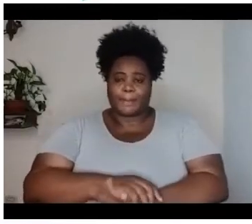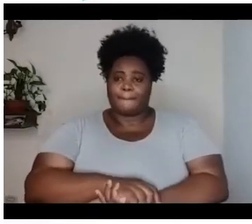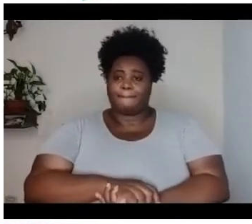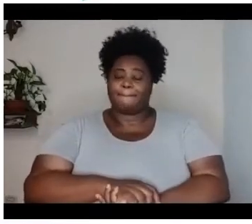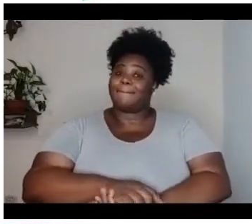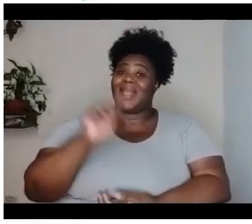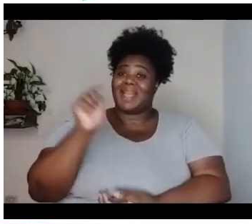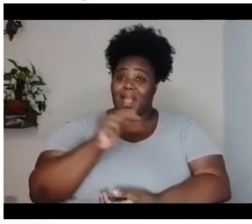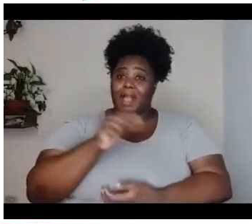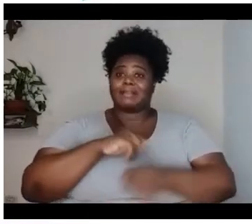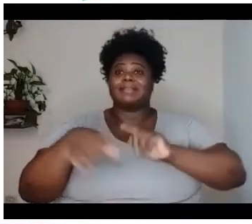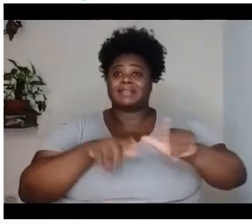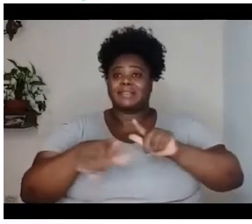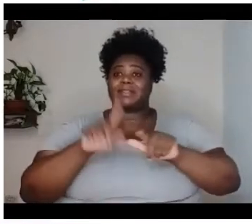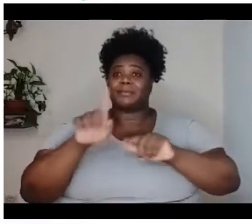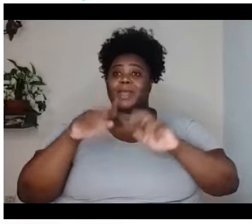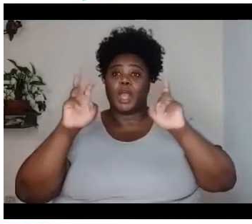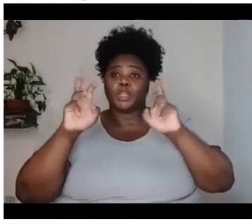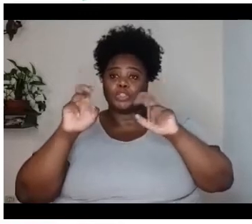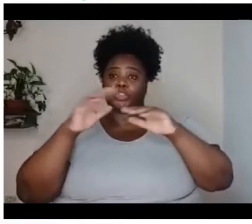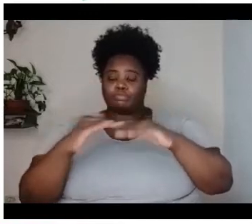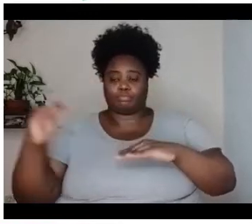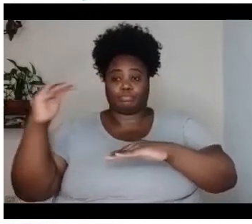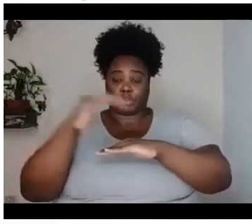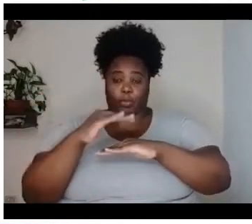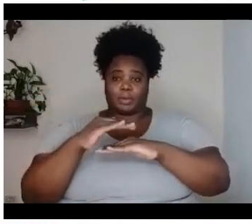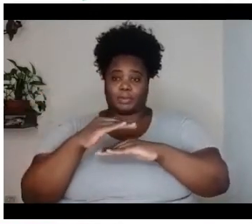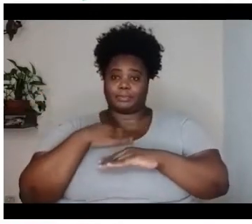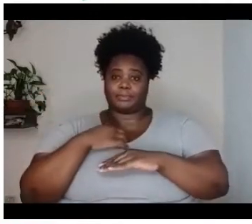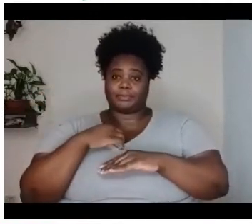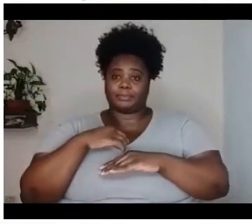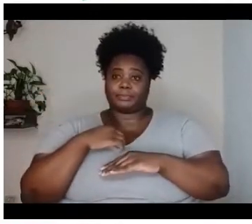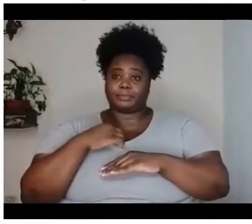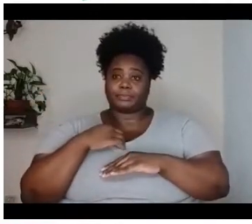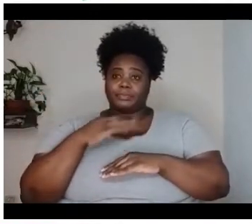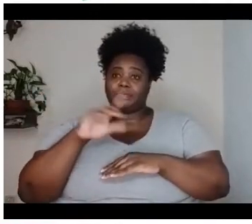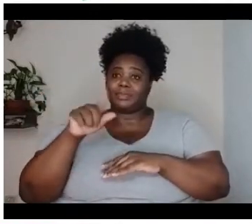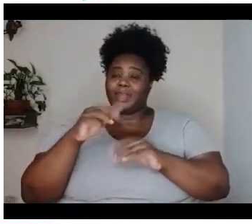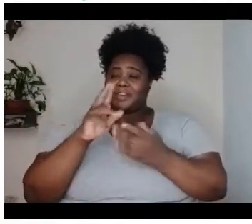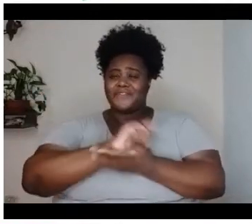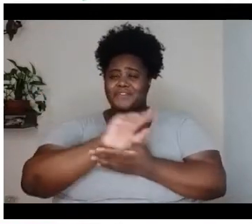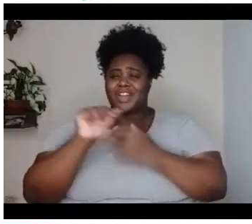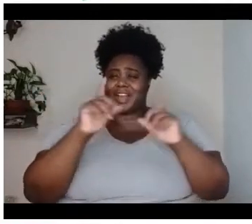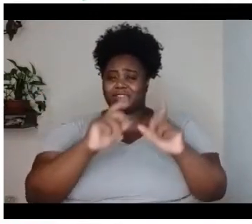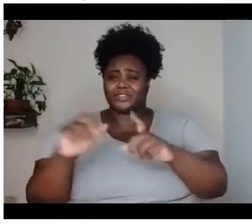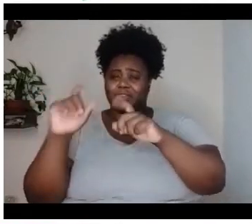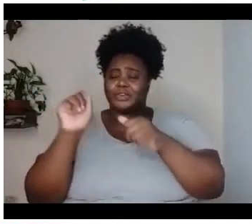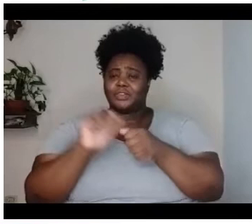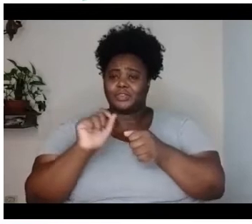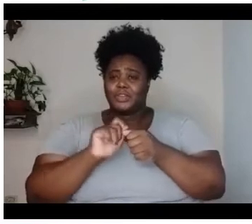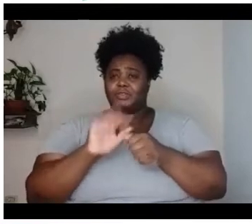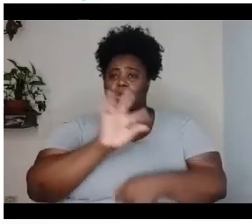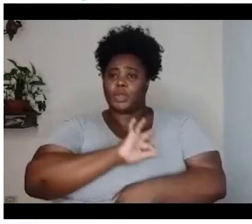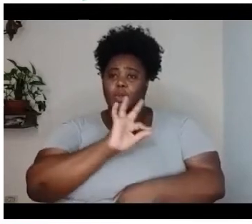trabalho sobremesa, que foi uma série de fotografias que eu fiz com policiais